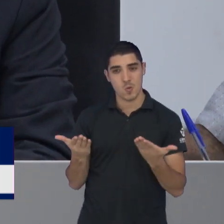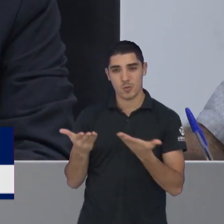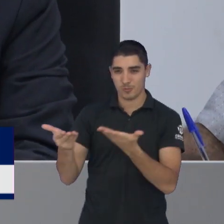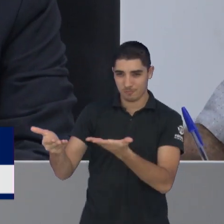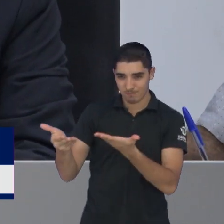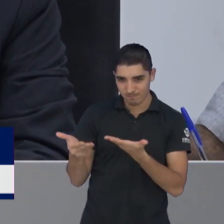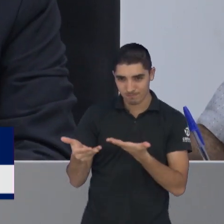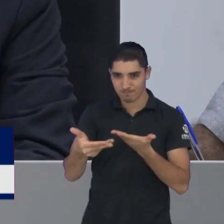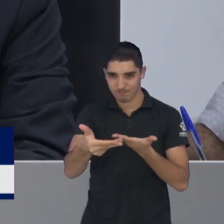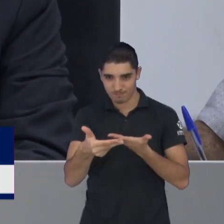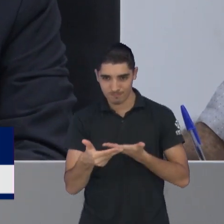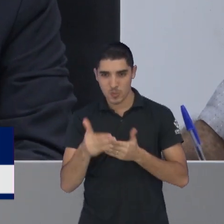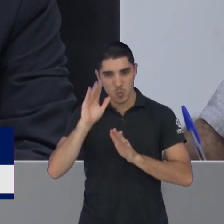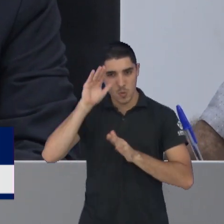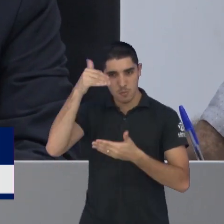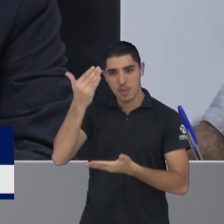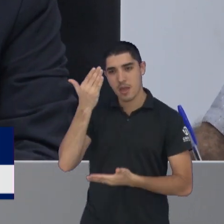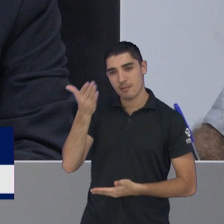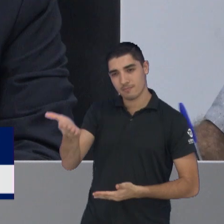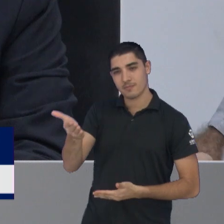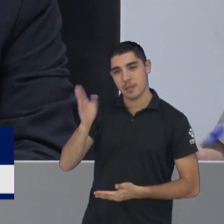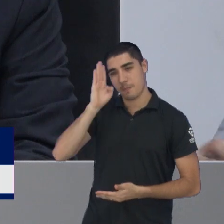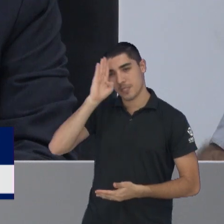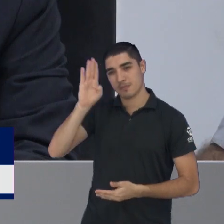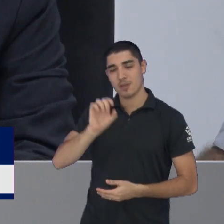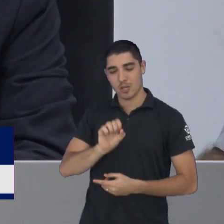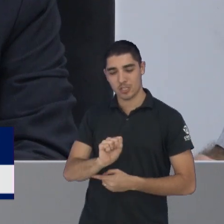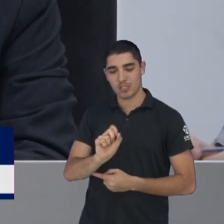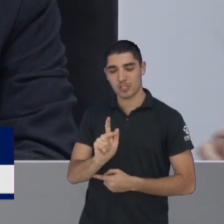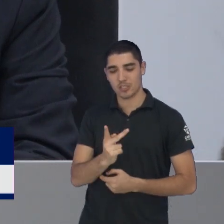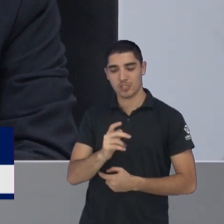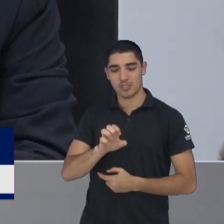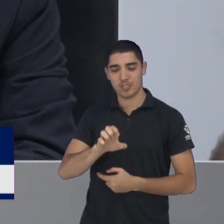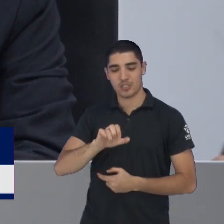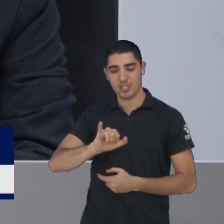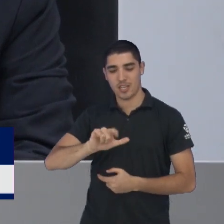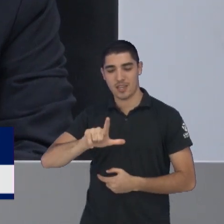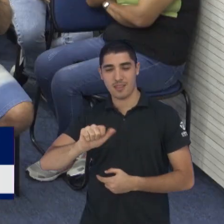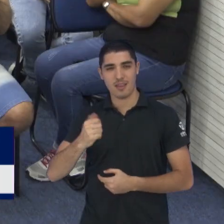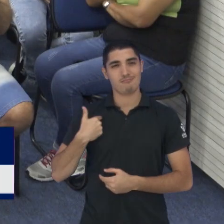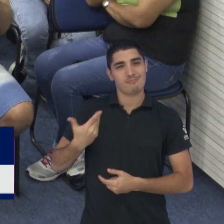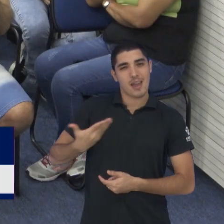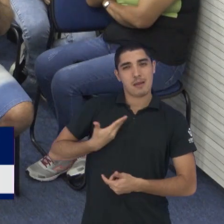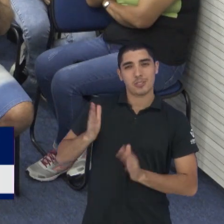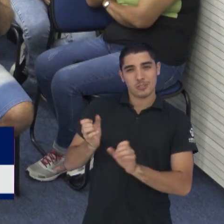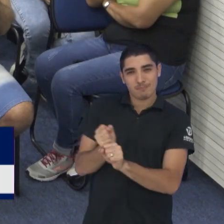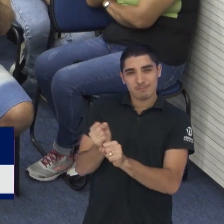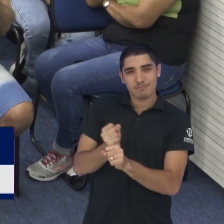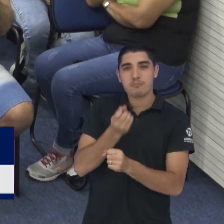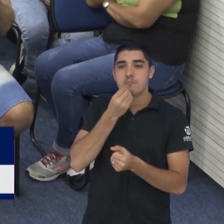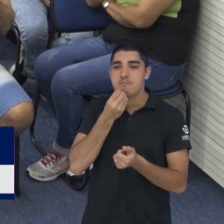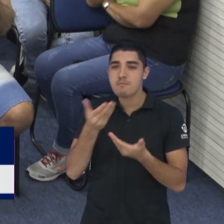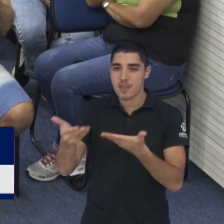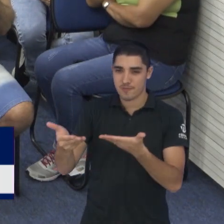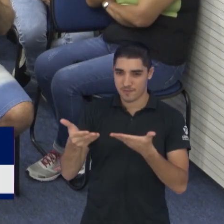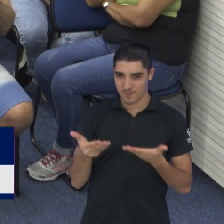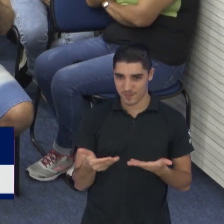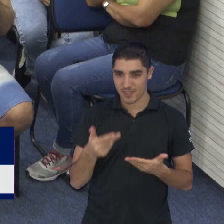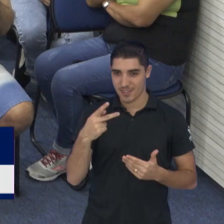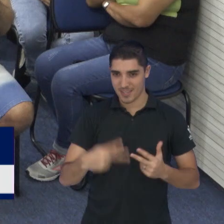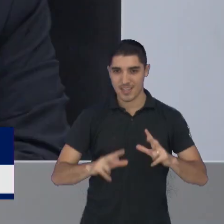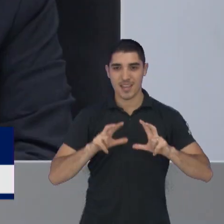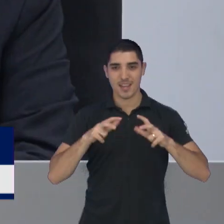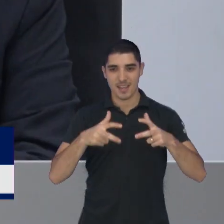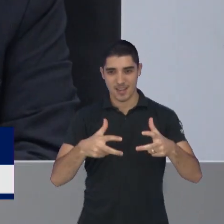homenagem, especial aí a Sheila, uma amiga de muito tempo. Seja bem-vindo nessa casa. Eu vi